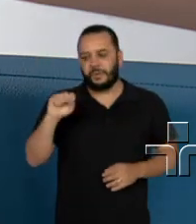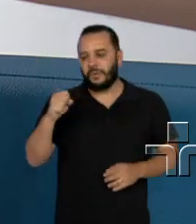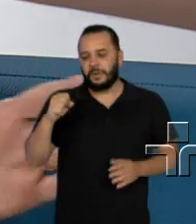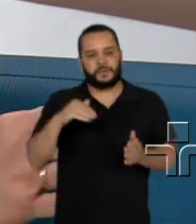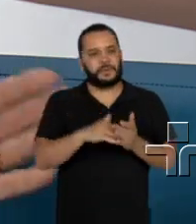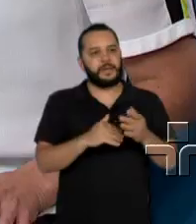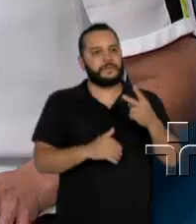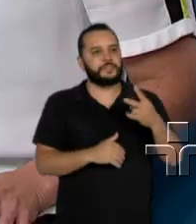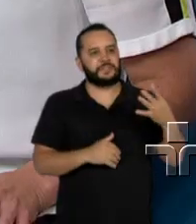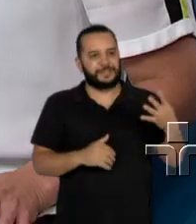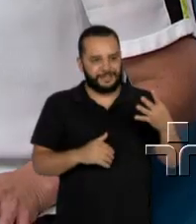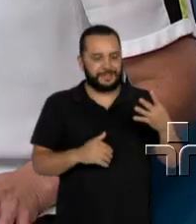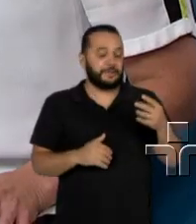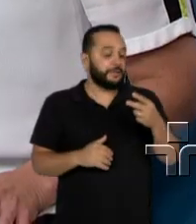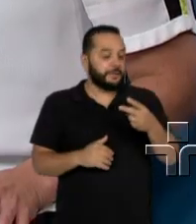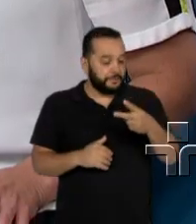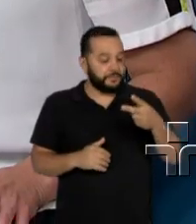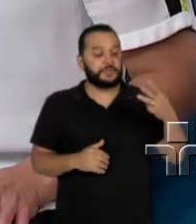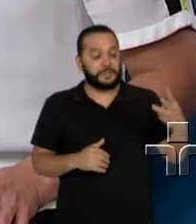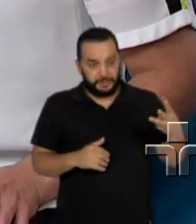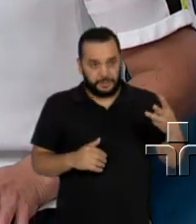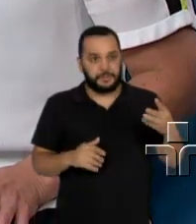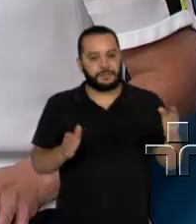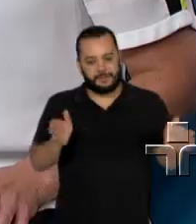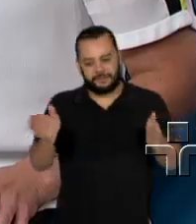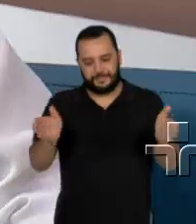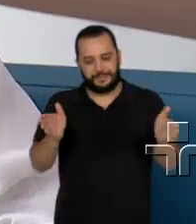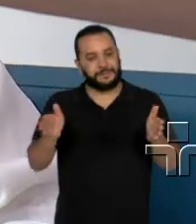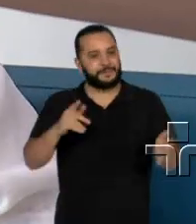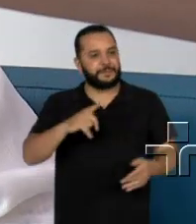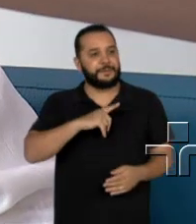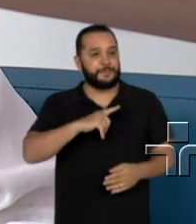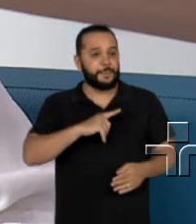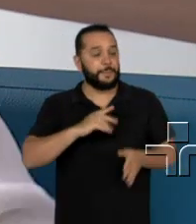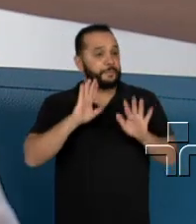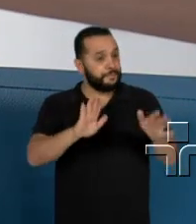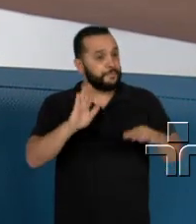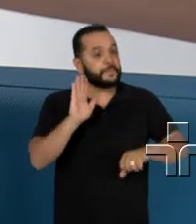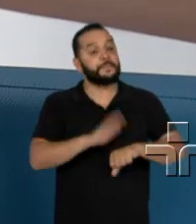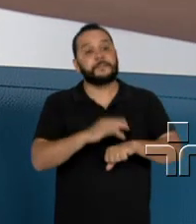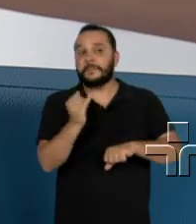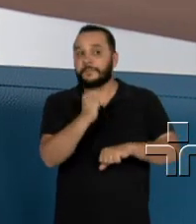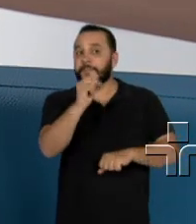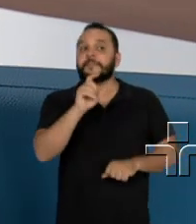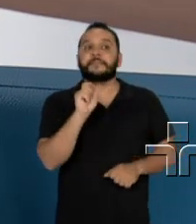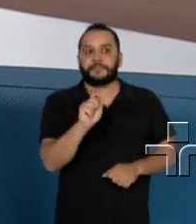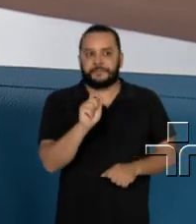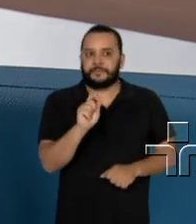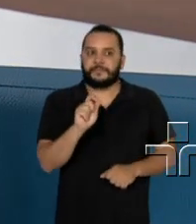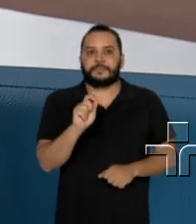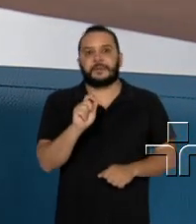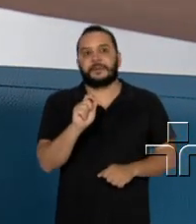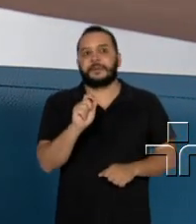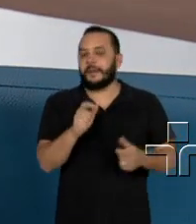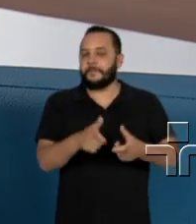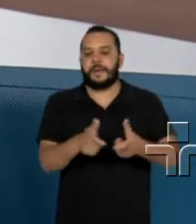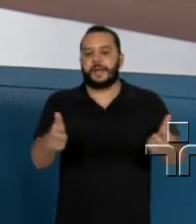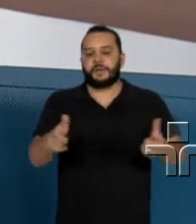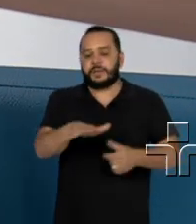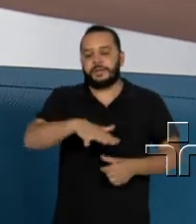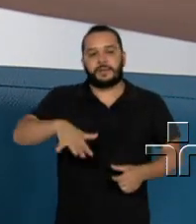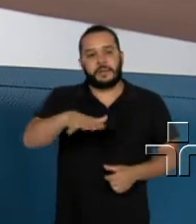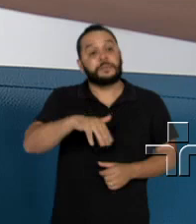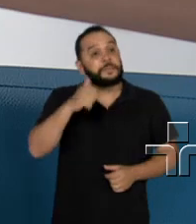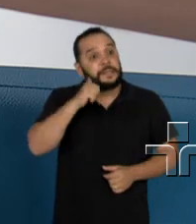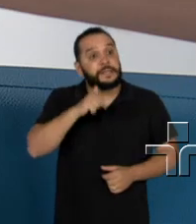anos passando por todas as faixas etárias o mais importante é que a maioria está assim ainda